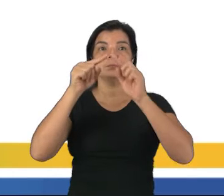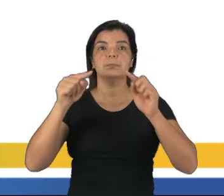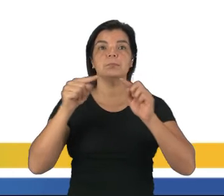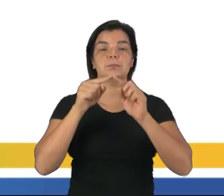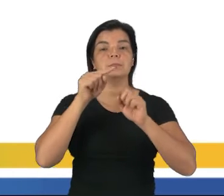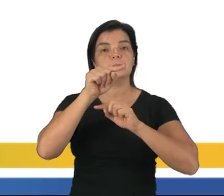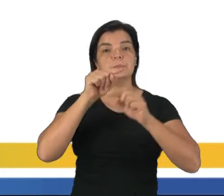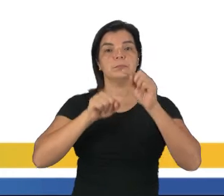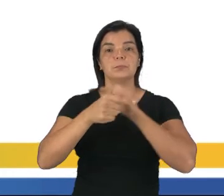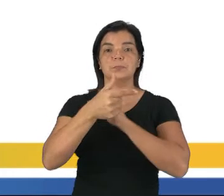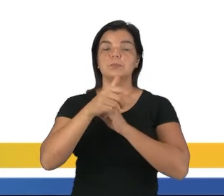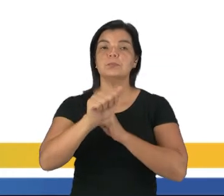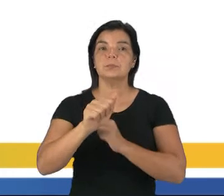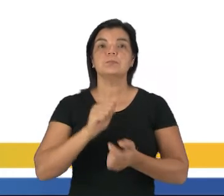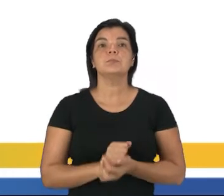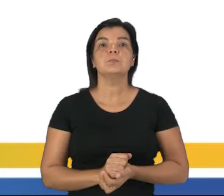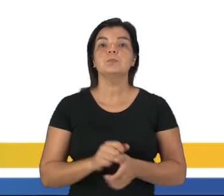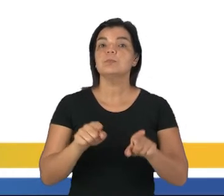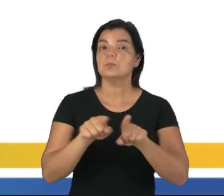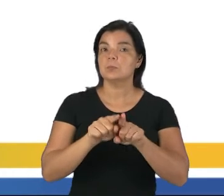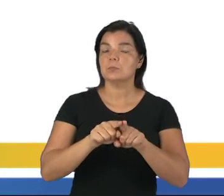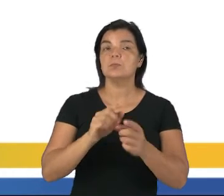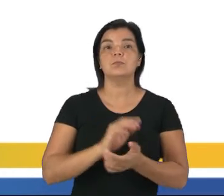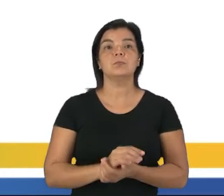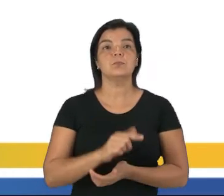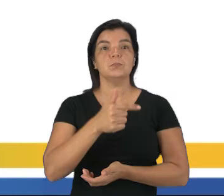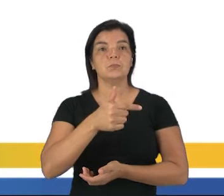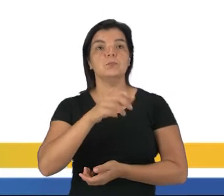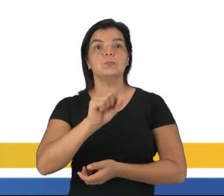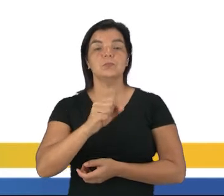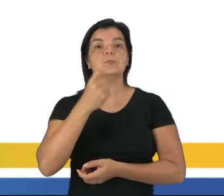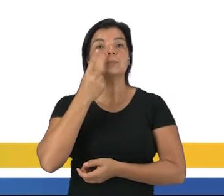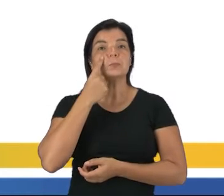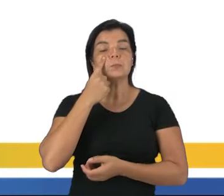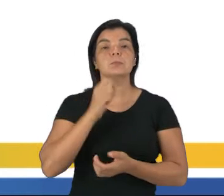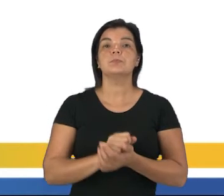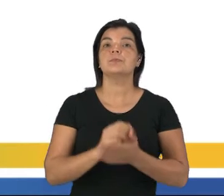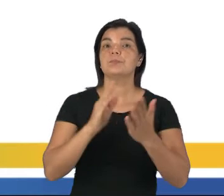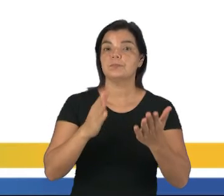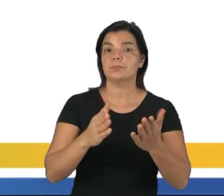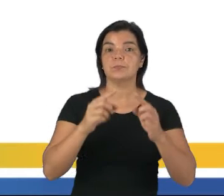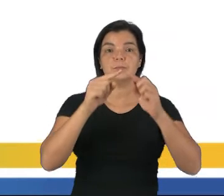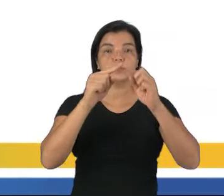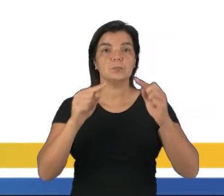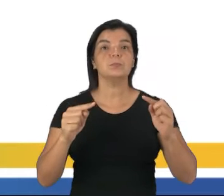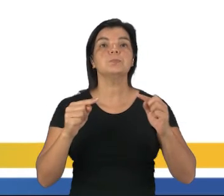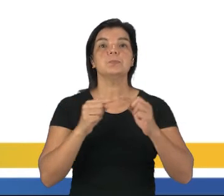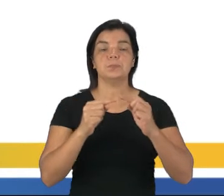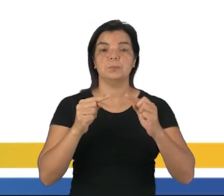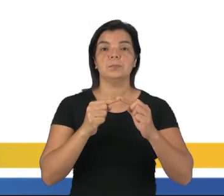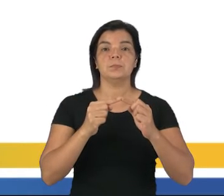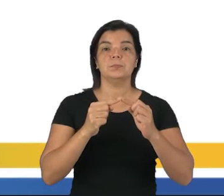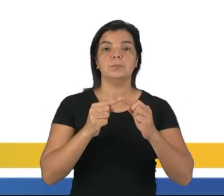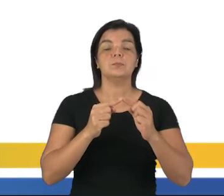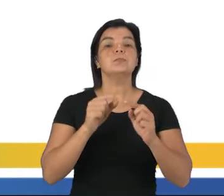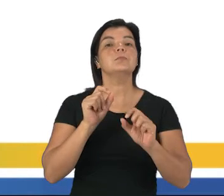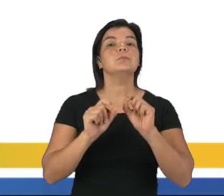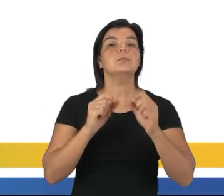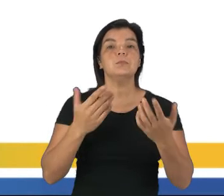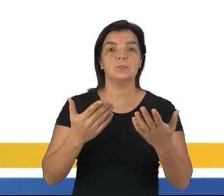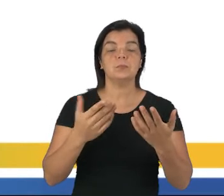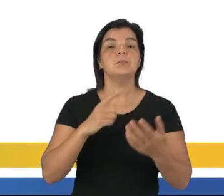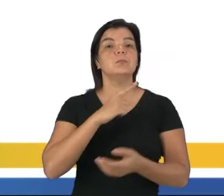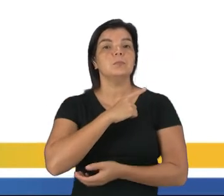sobre 2a. O b e o a, eles são os coeficientes que eu localizo olhando para a fórmula. Já o delta, né, que a gente chama de discriminante,